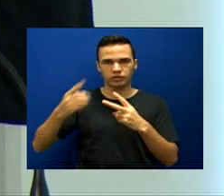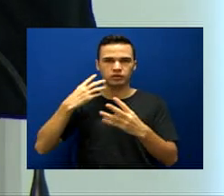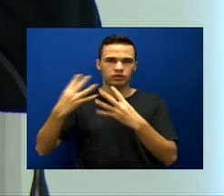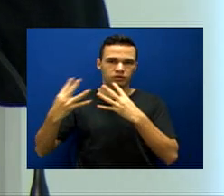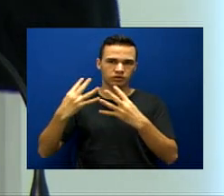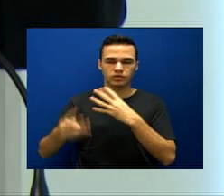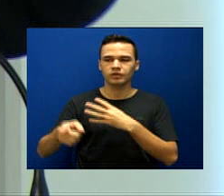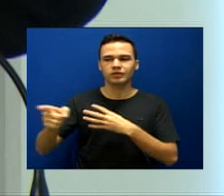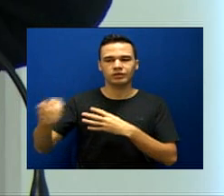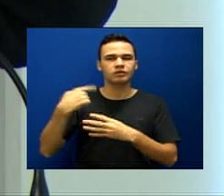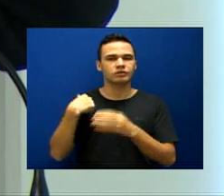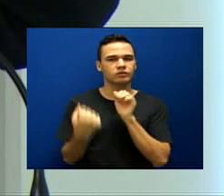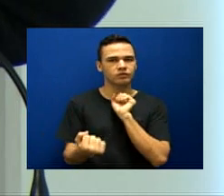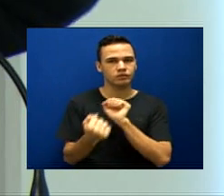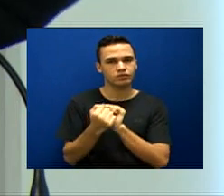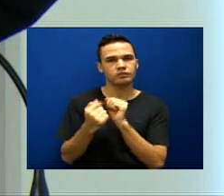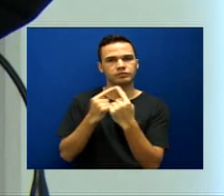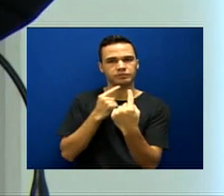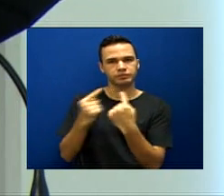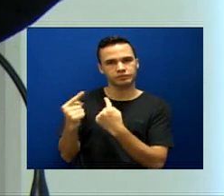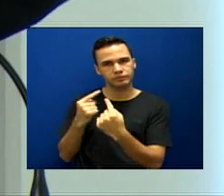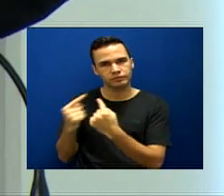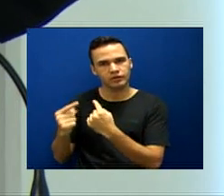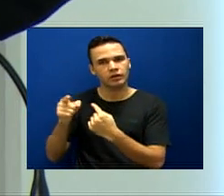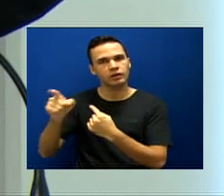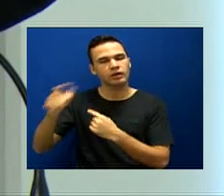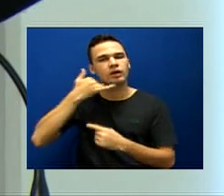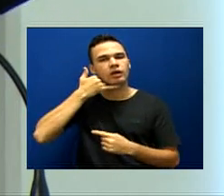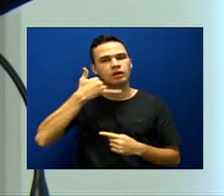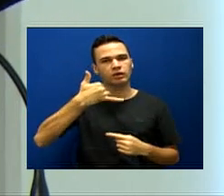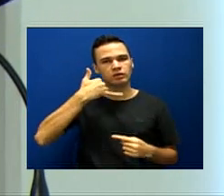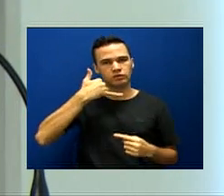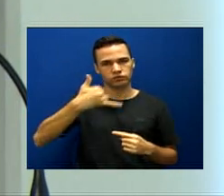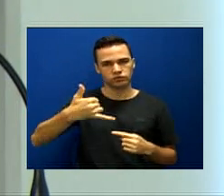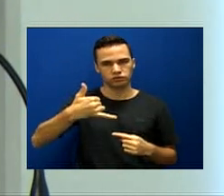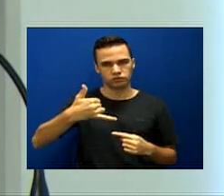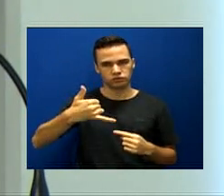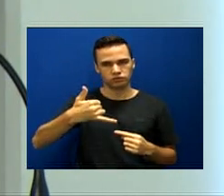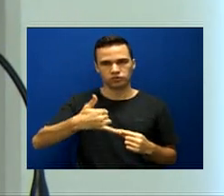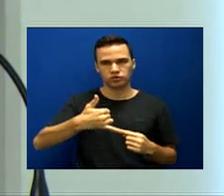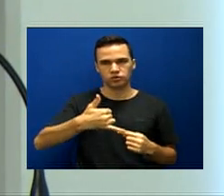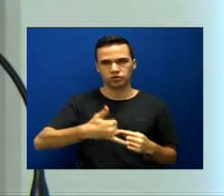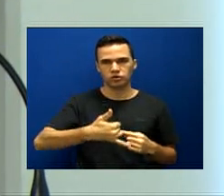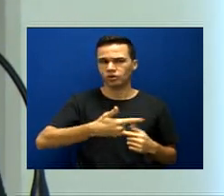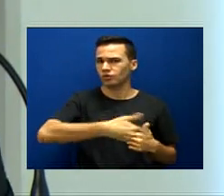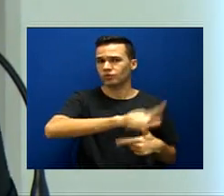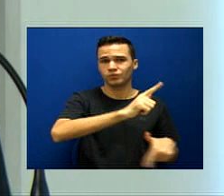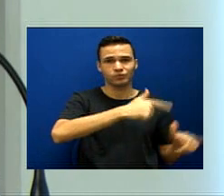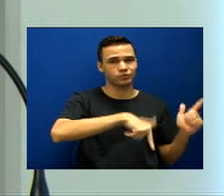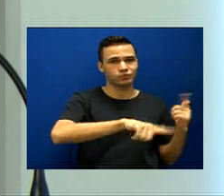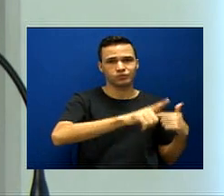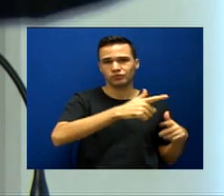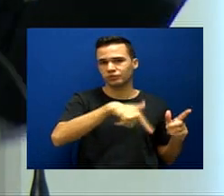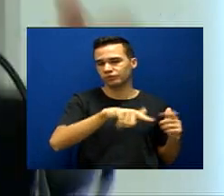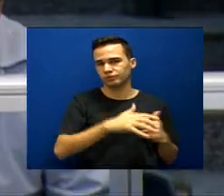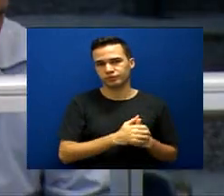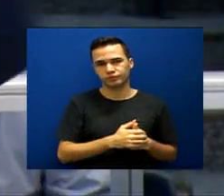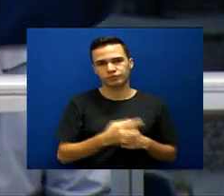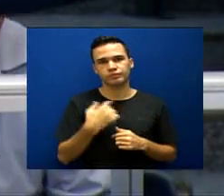do período que ela esteve comigo e conversando, ela recebeu ligação de outros... Perfeito, quase vereador. Outros dez,